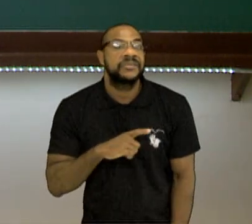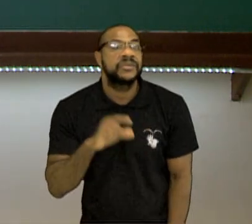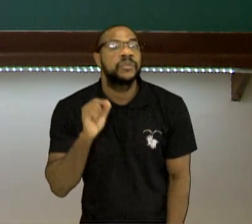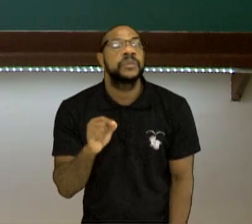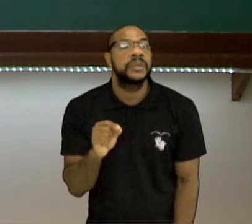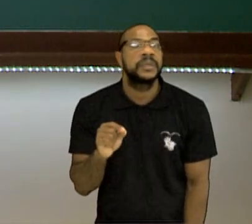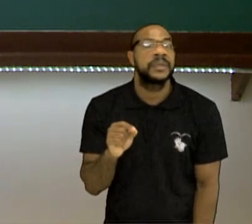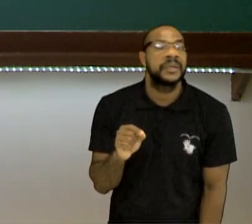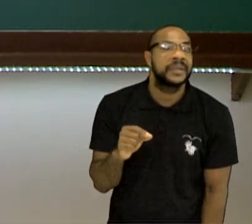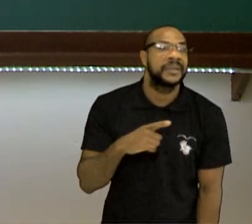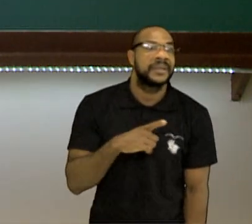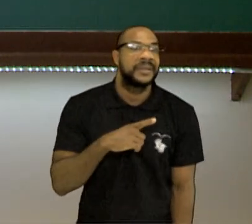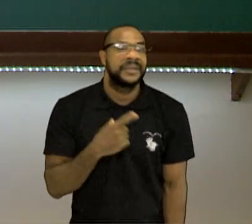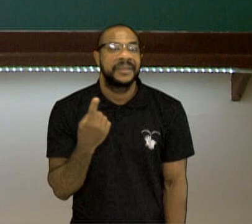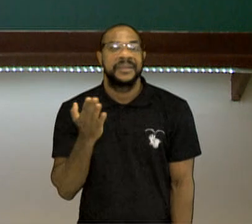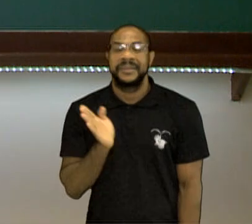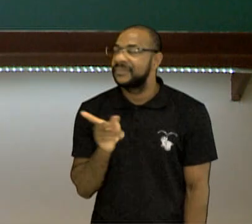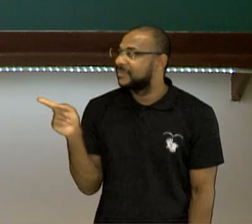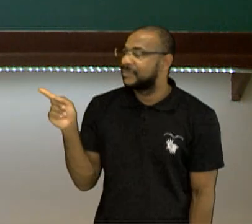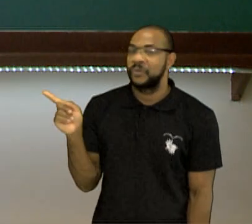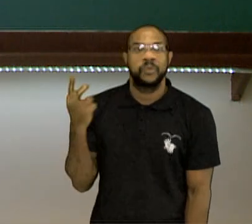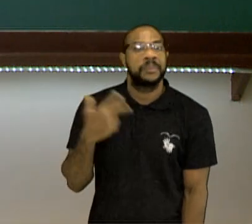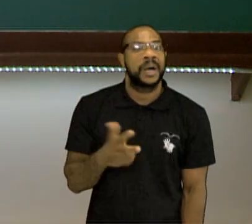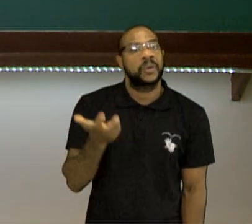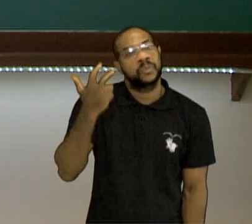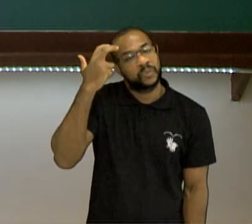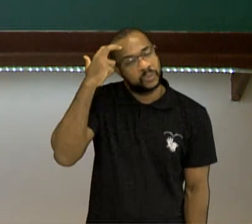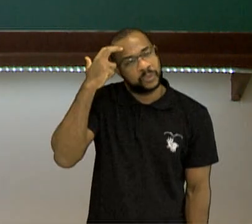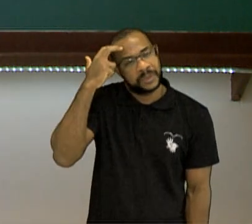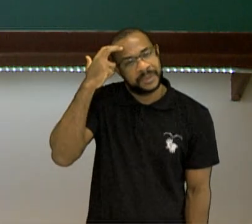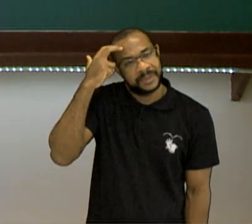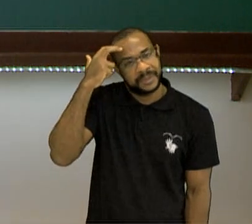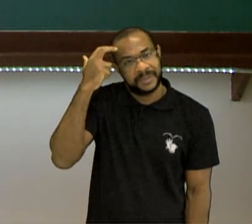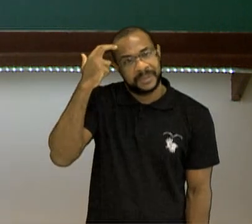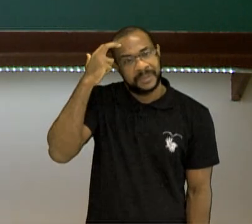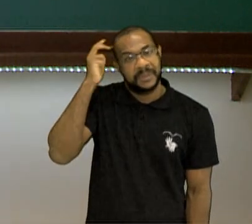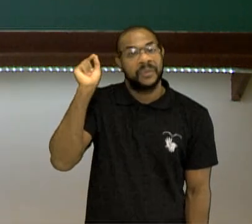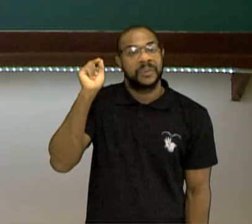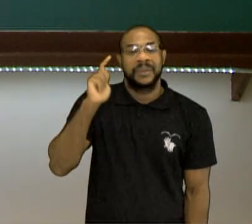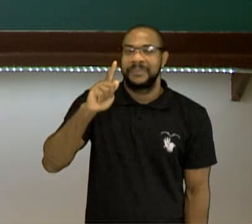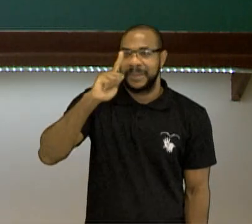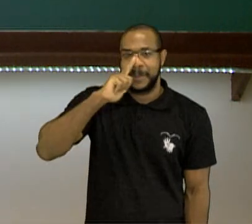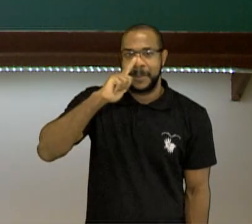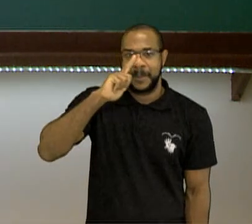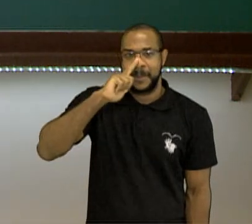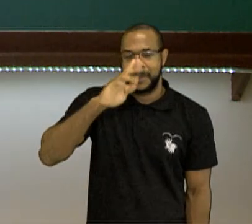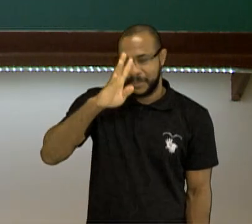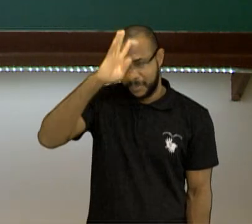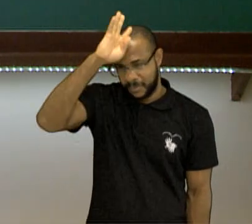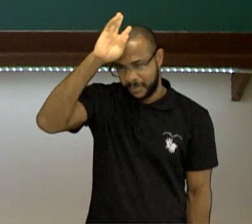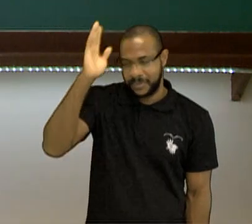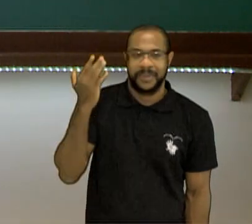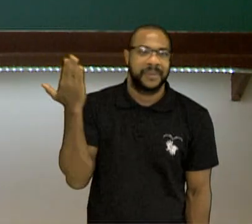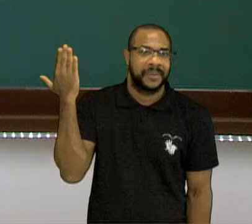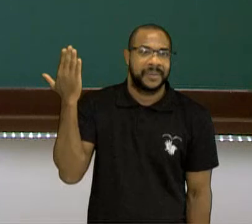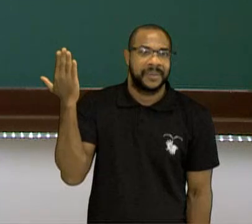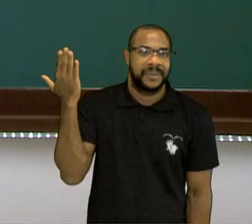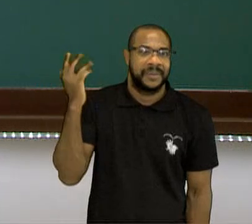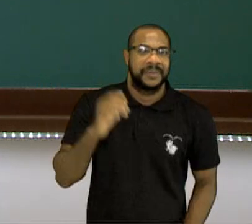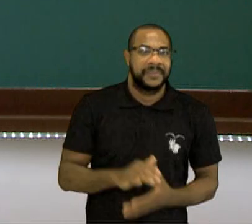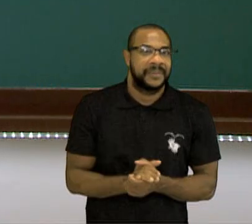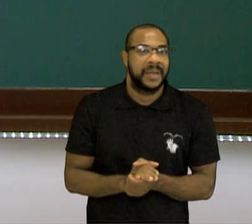uma volta à cultura clássica greco-romana, né? Onde o homem, a